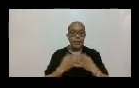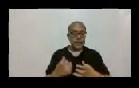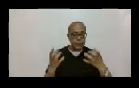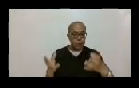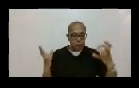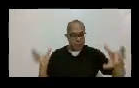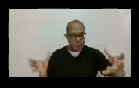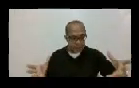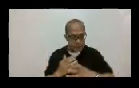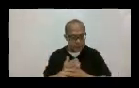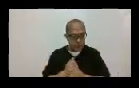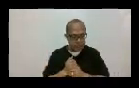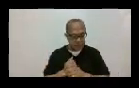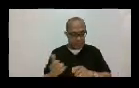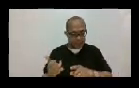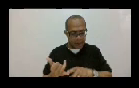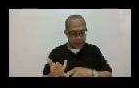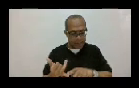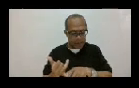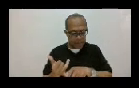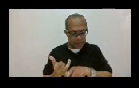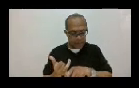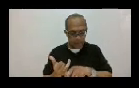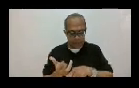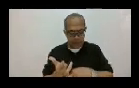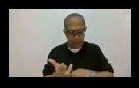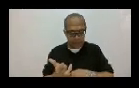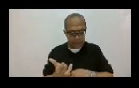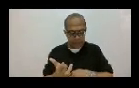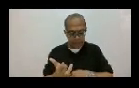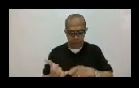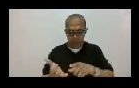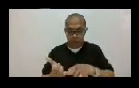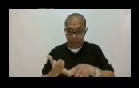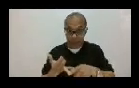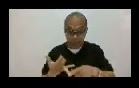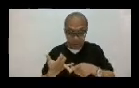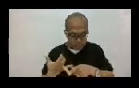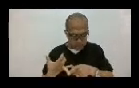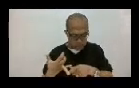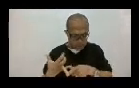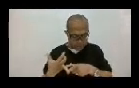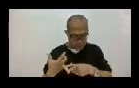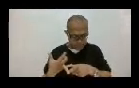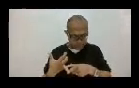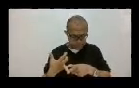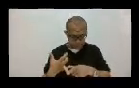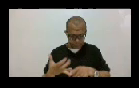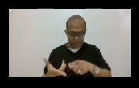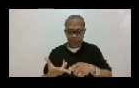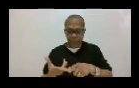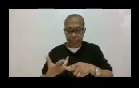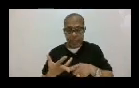o que é que nós estudamos desses continentes então acabamos de ver o que são continentes quais são os